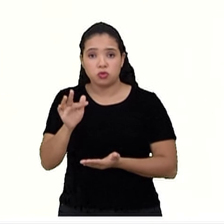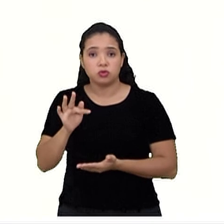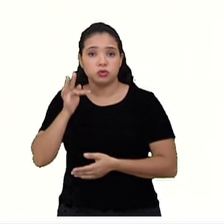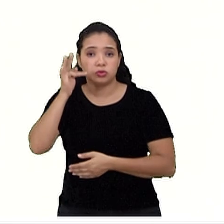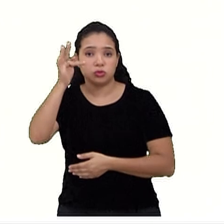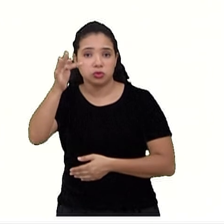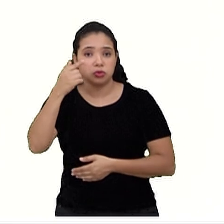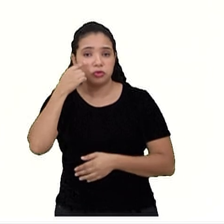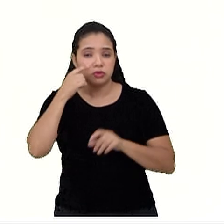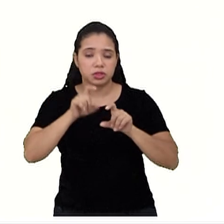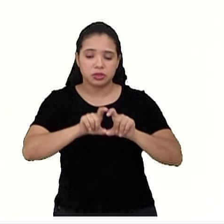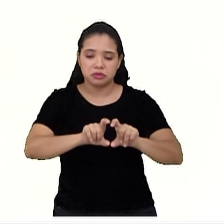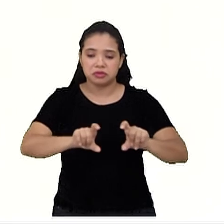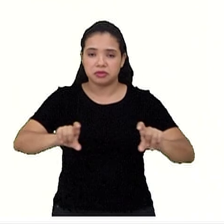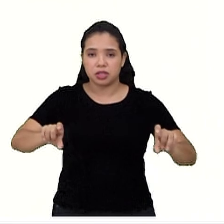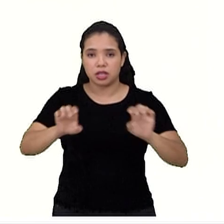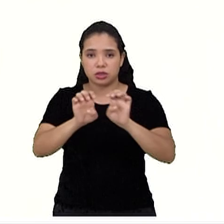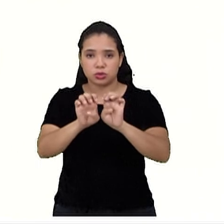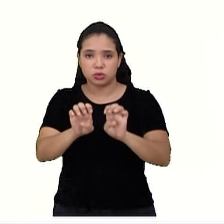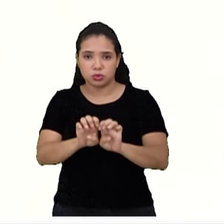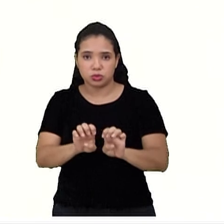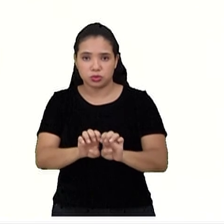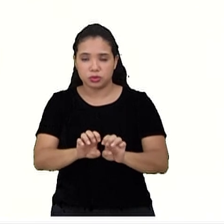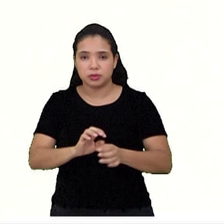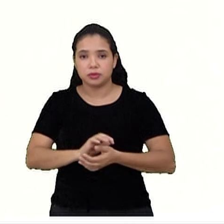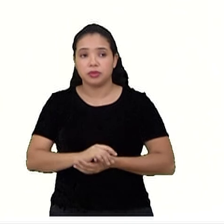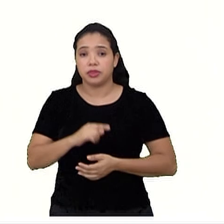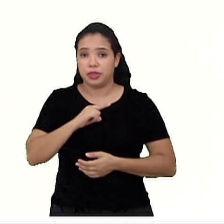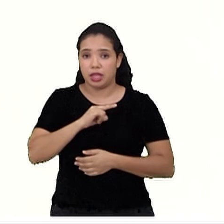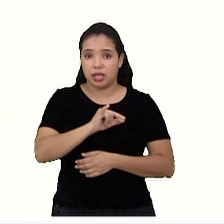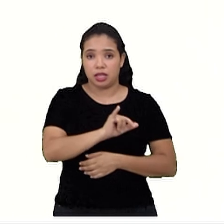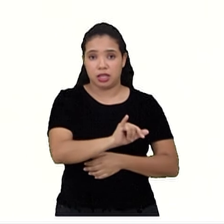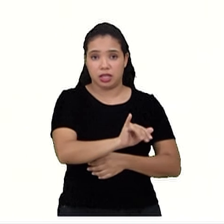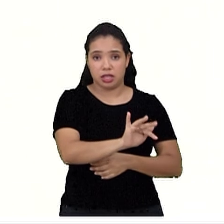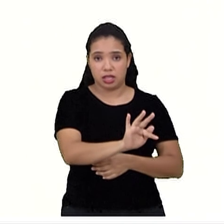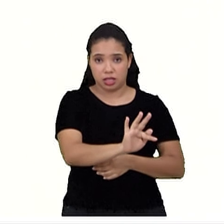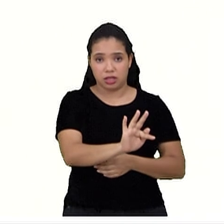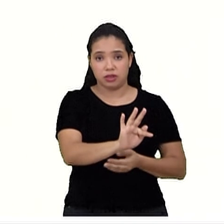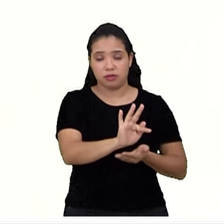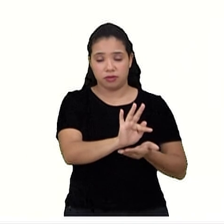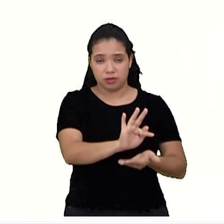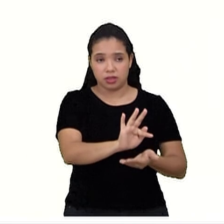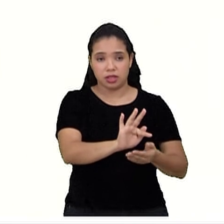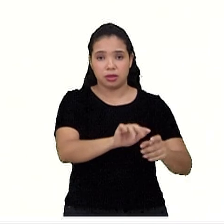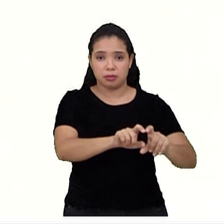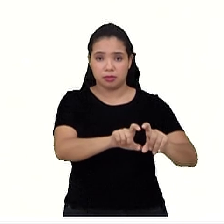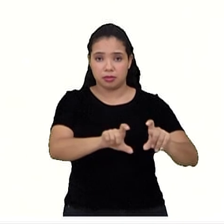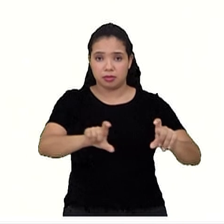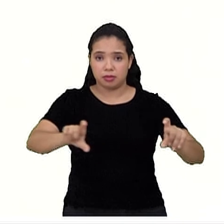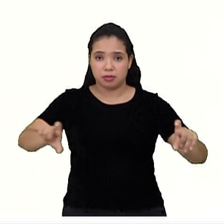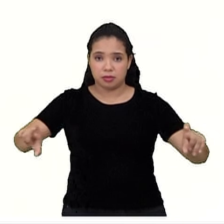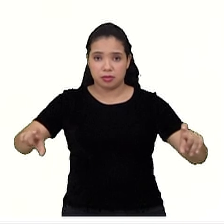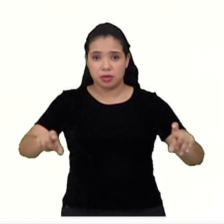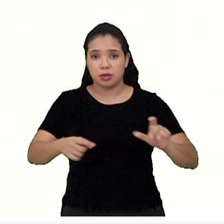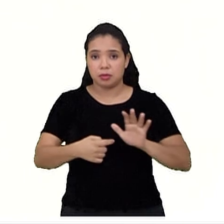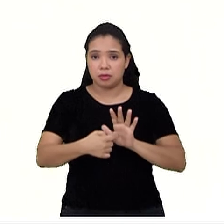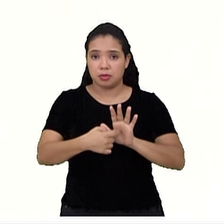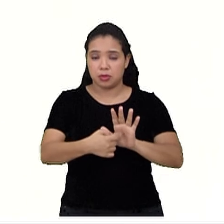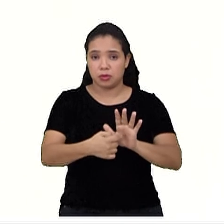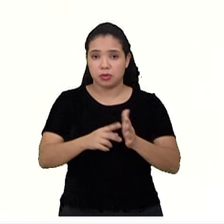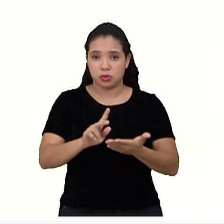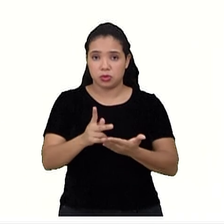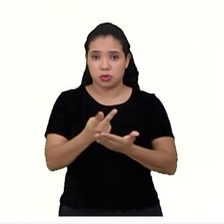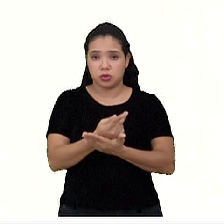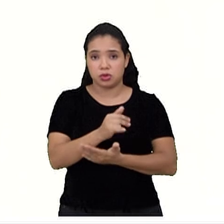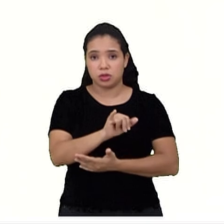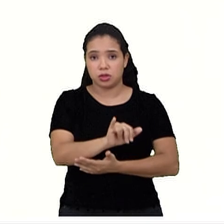para a formação da frase, a estrutura da frase. Eu tenho if, que é essa palavra que expressa condição, né?